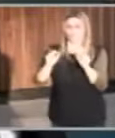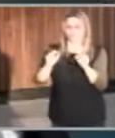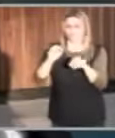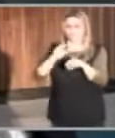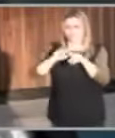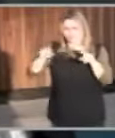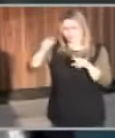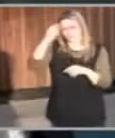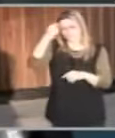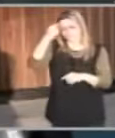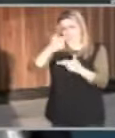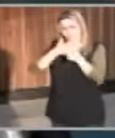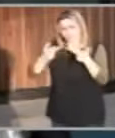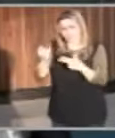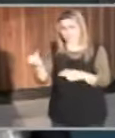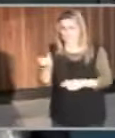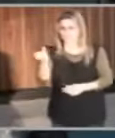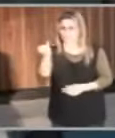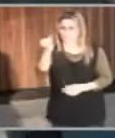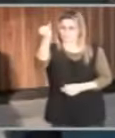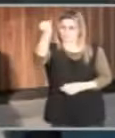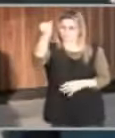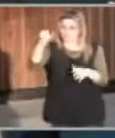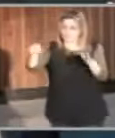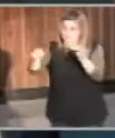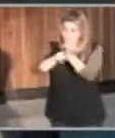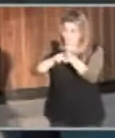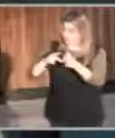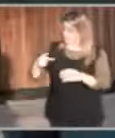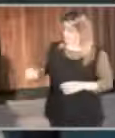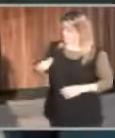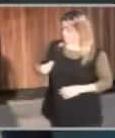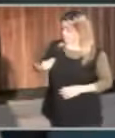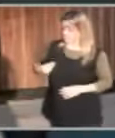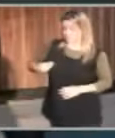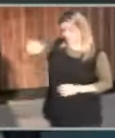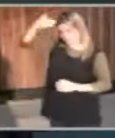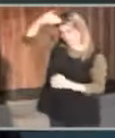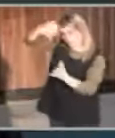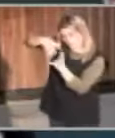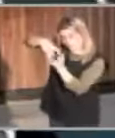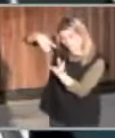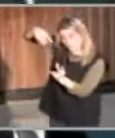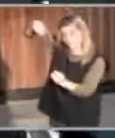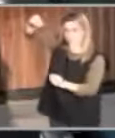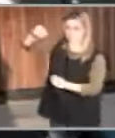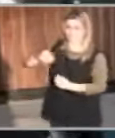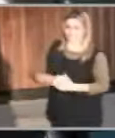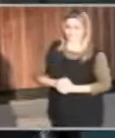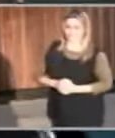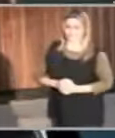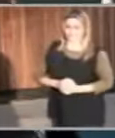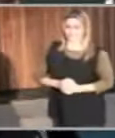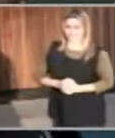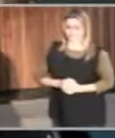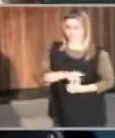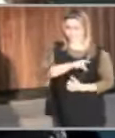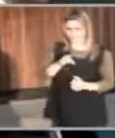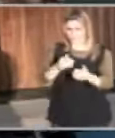outras coisas que são do mundo espiritual na vida deles e começa a orar nominalmente olha